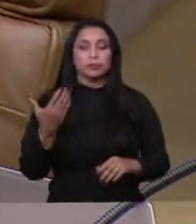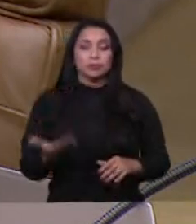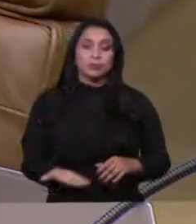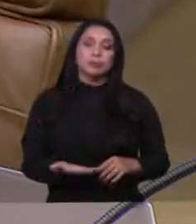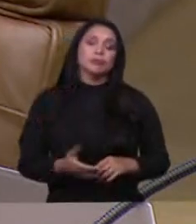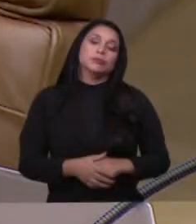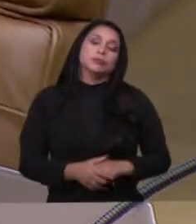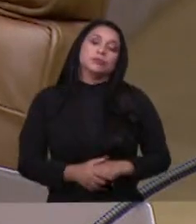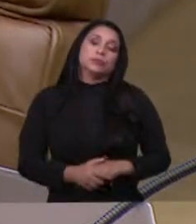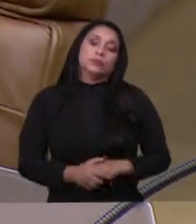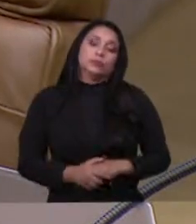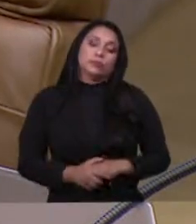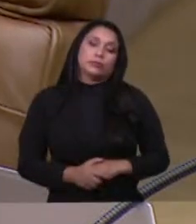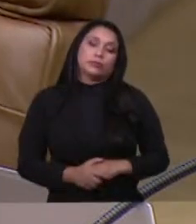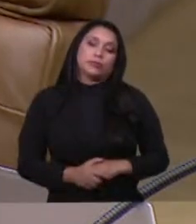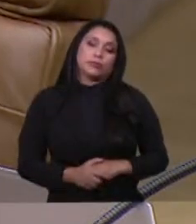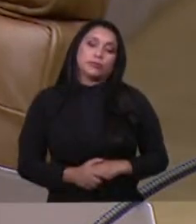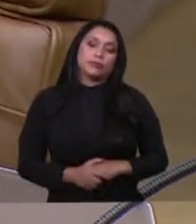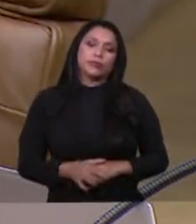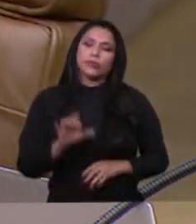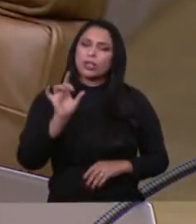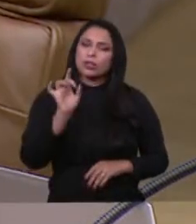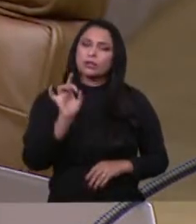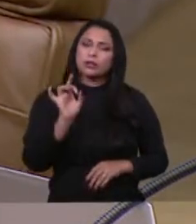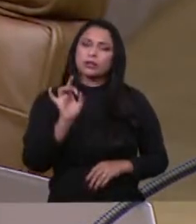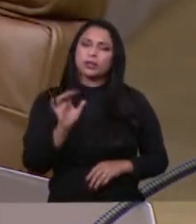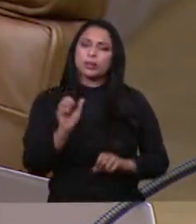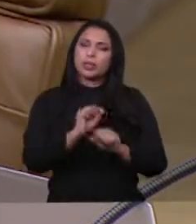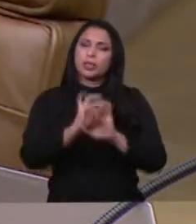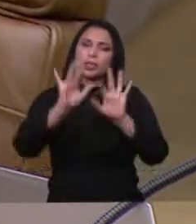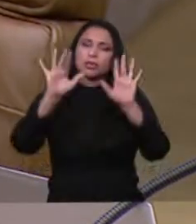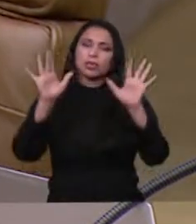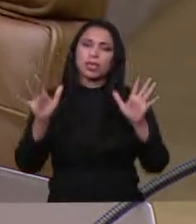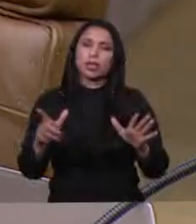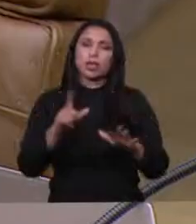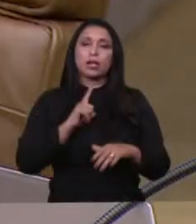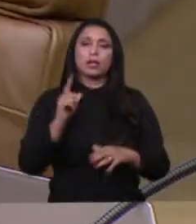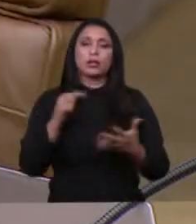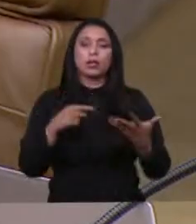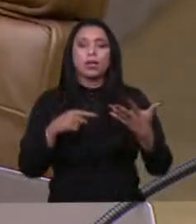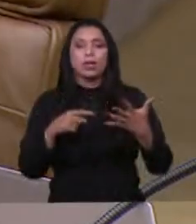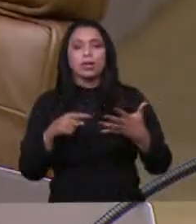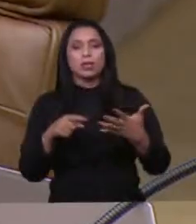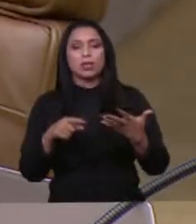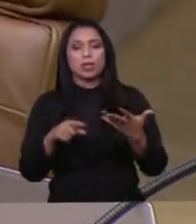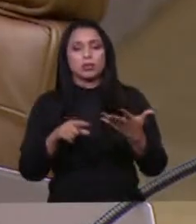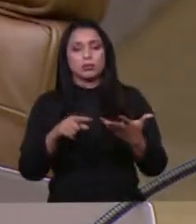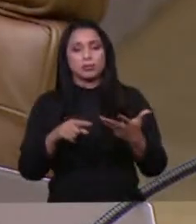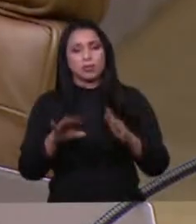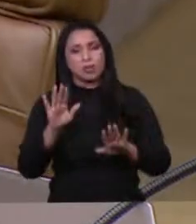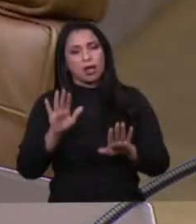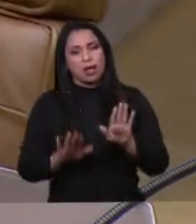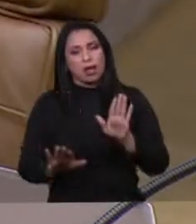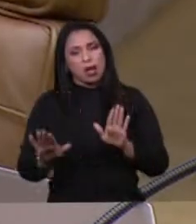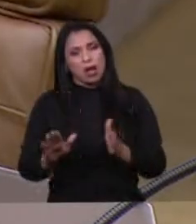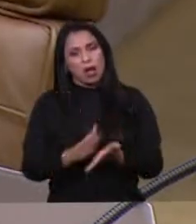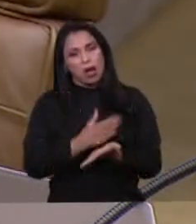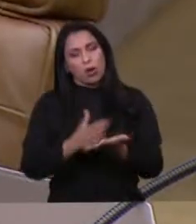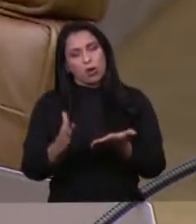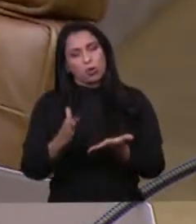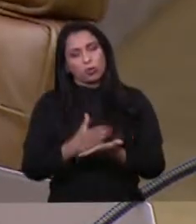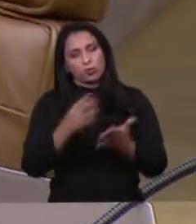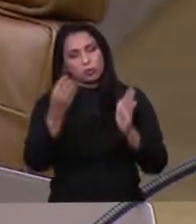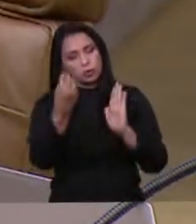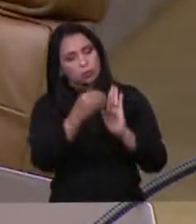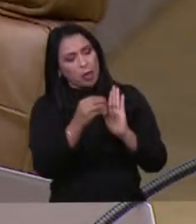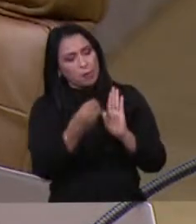No caso específico, e apenas para acentuar alguns itens que foram enfatizados aqui, mesmo